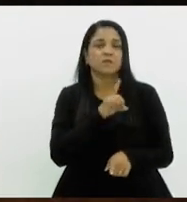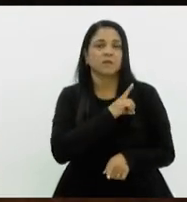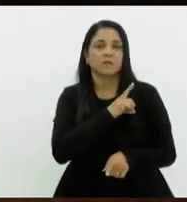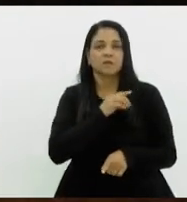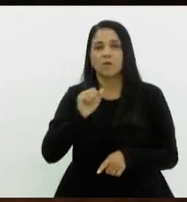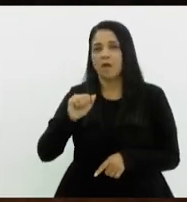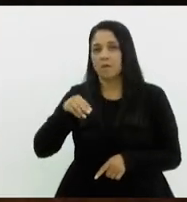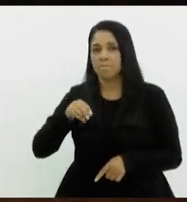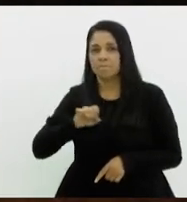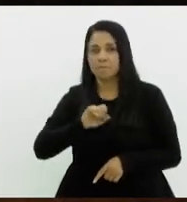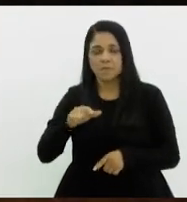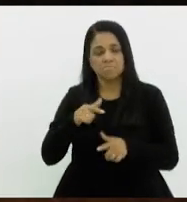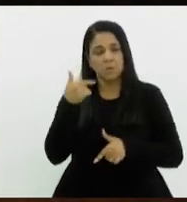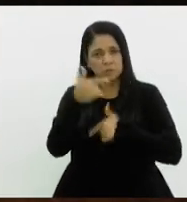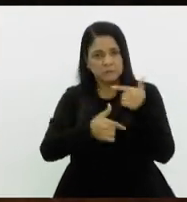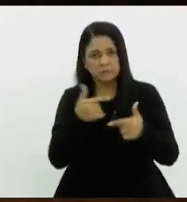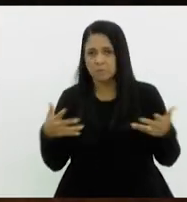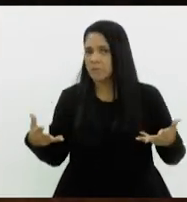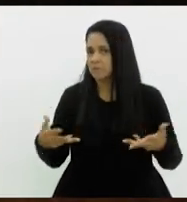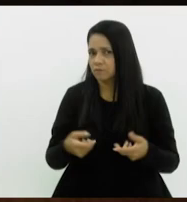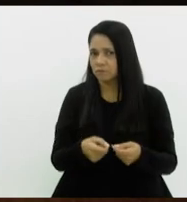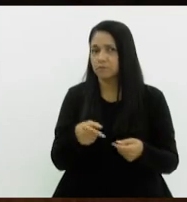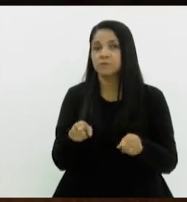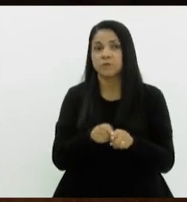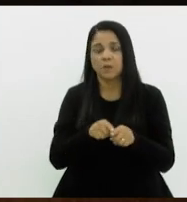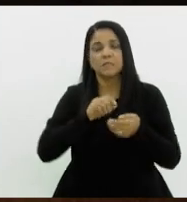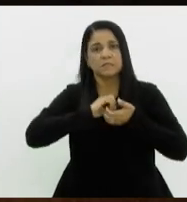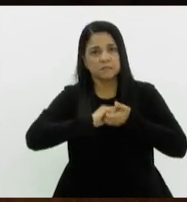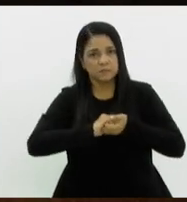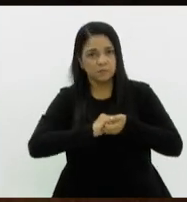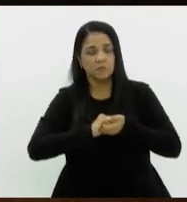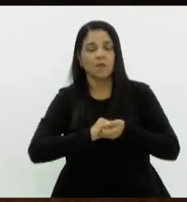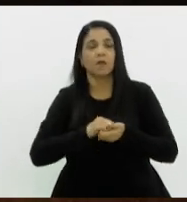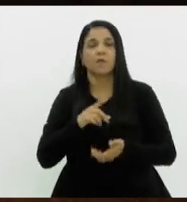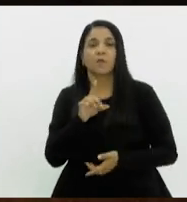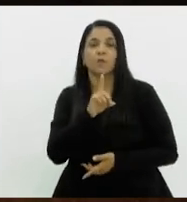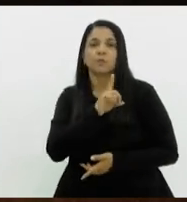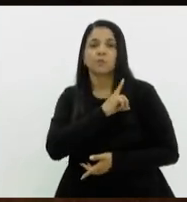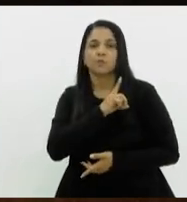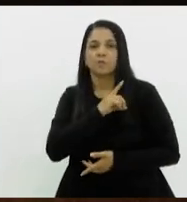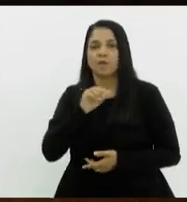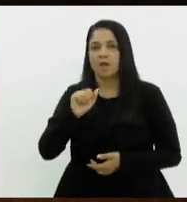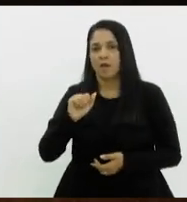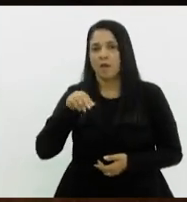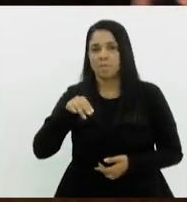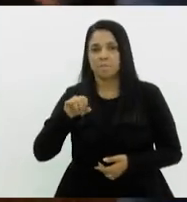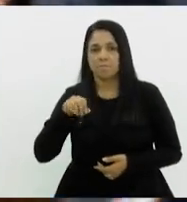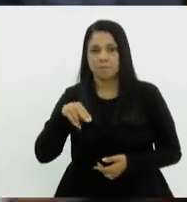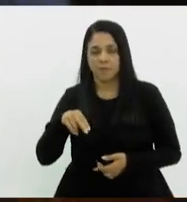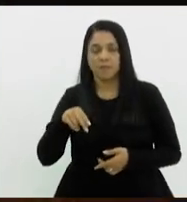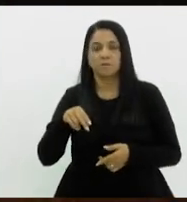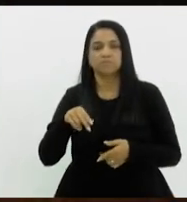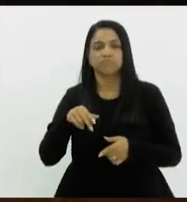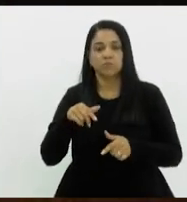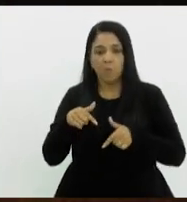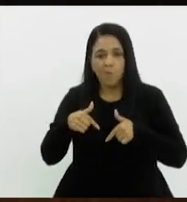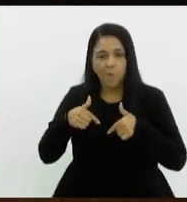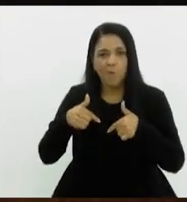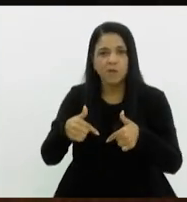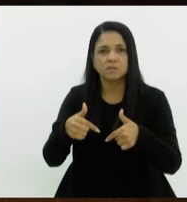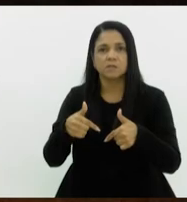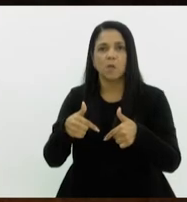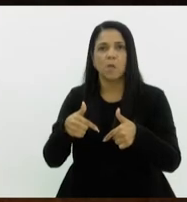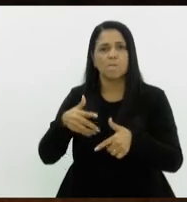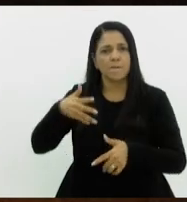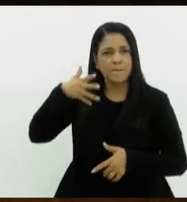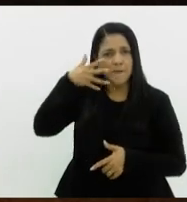pelo brilhante trabalho. Quero saudar também o delegado Amin pela fala numa operação que está dando